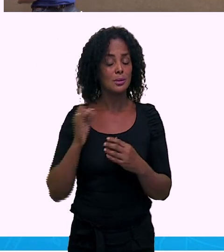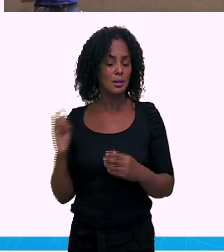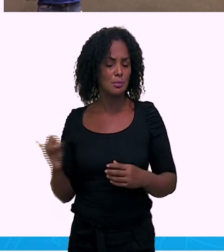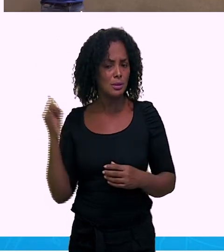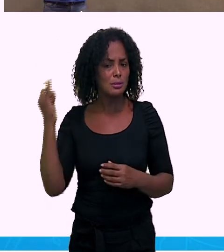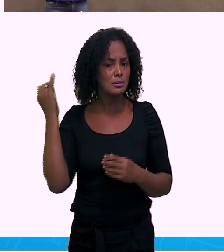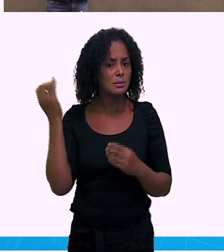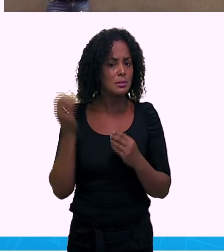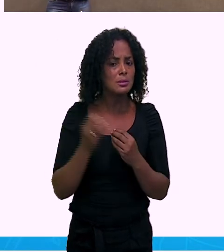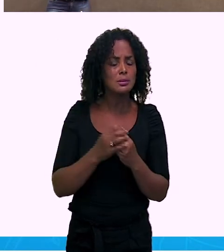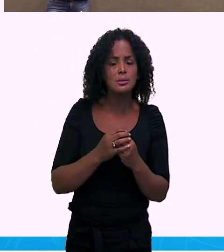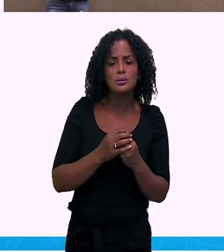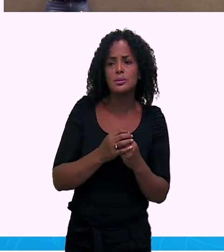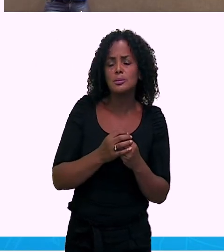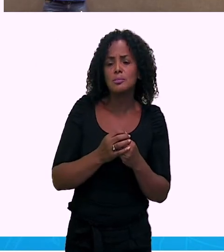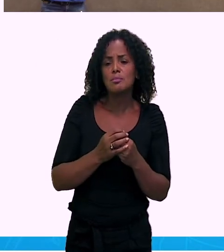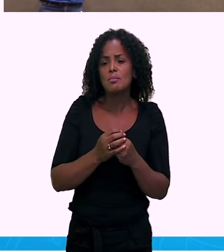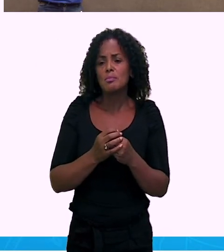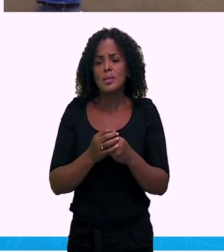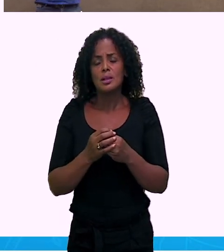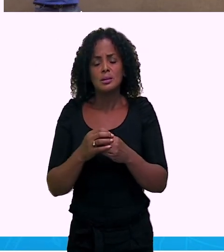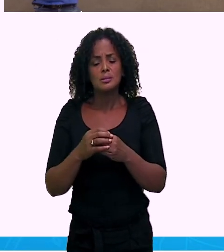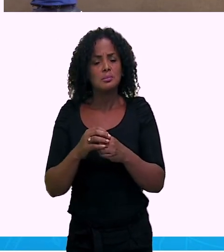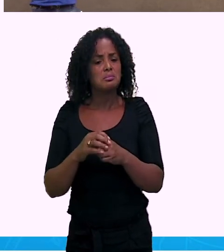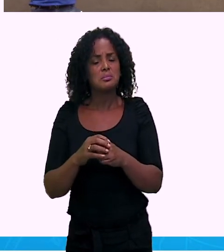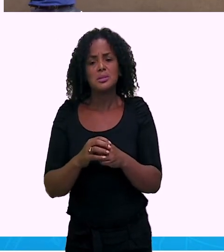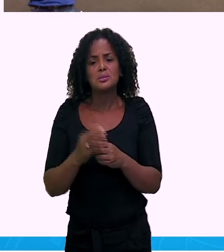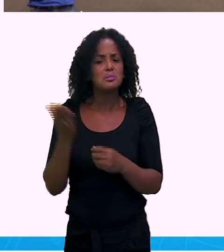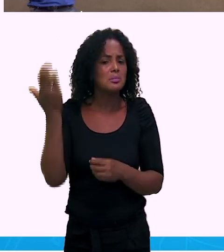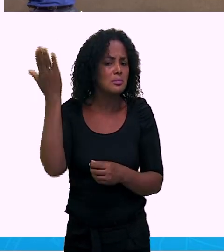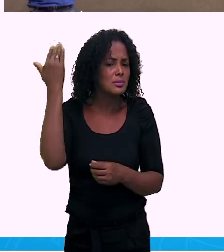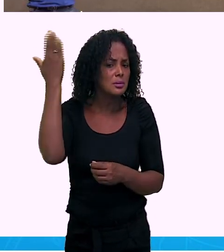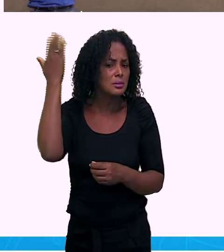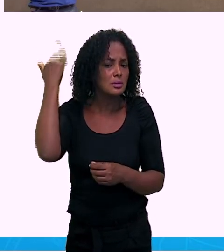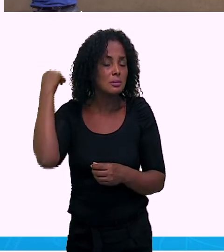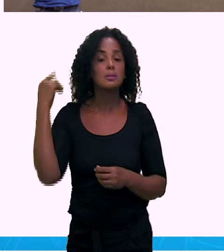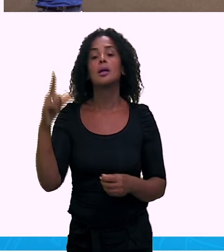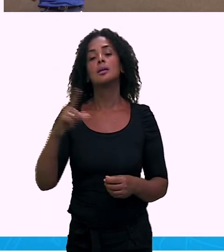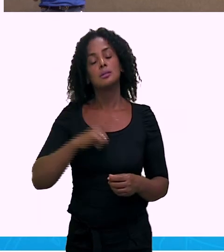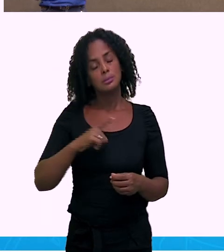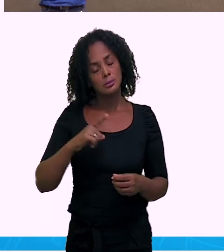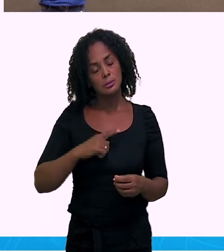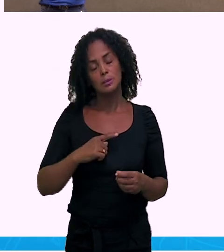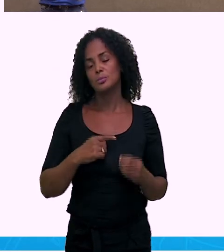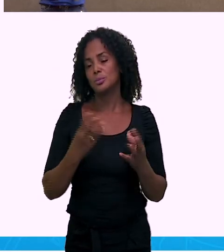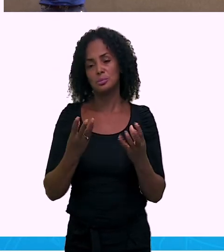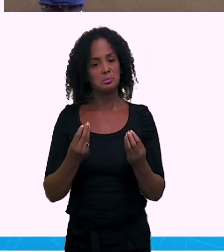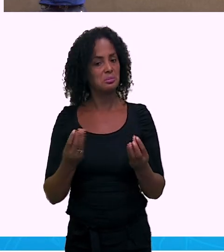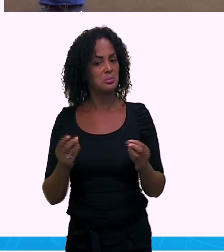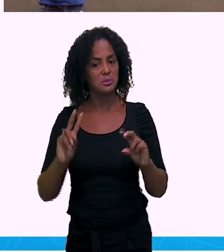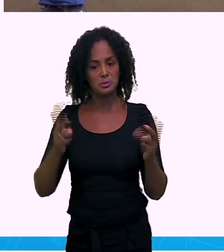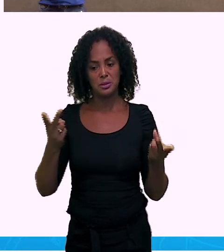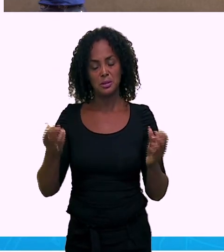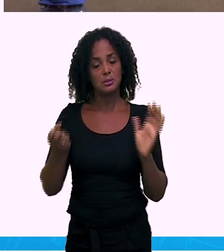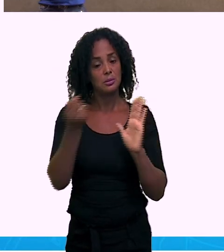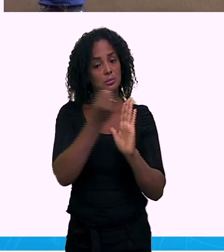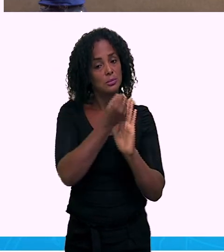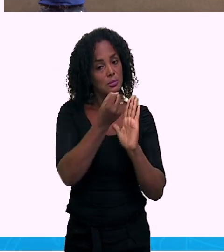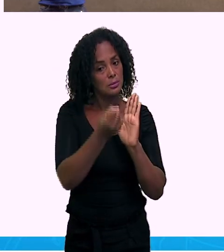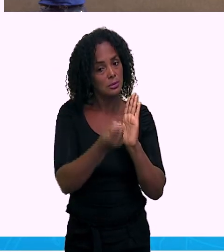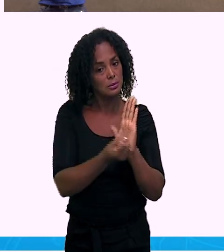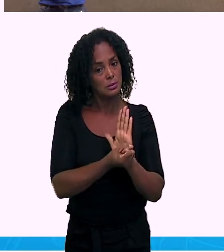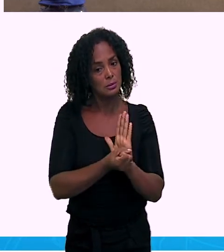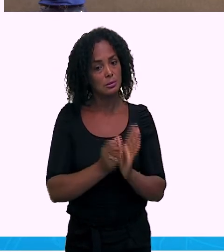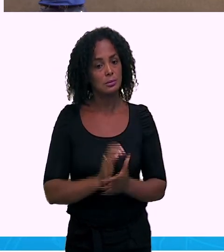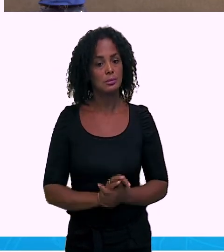lá na Idade Antiga, na Idade Média, tem muitas referências aos séculos, né? Então é importante